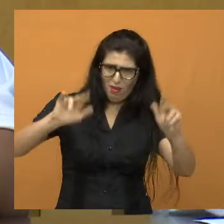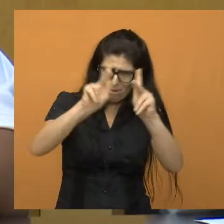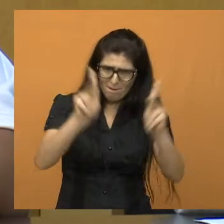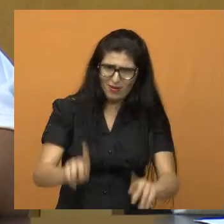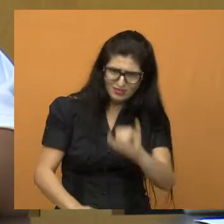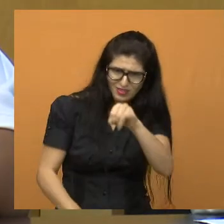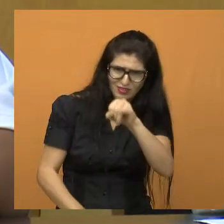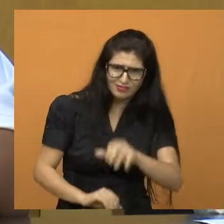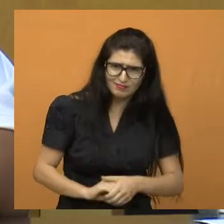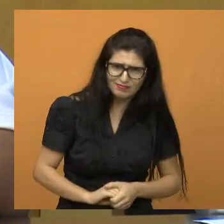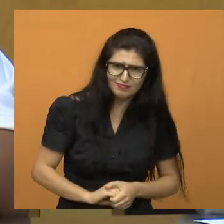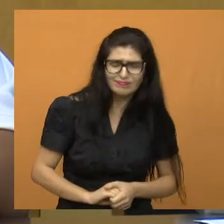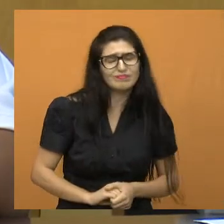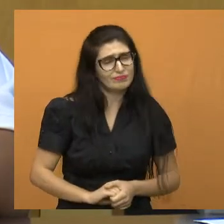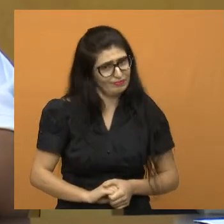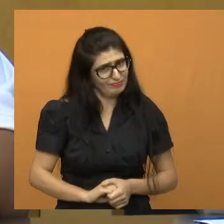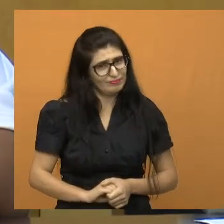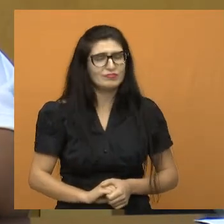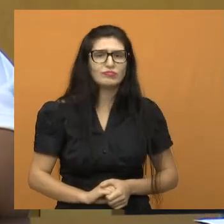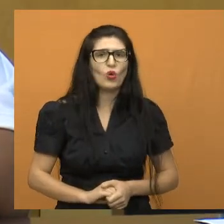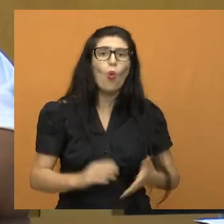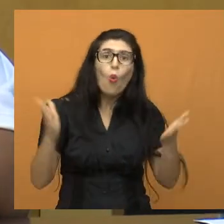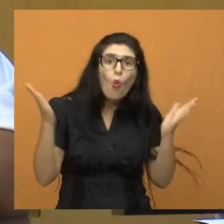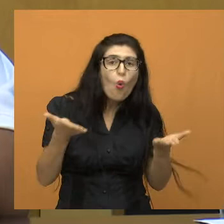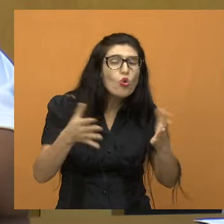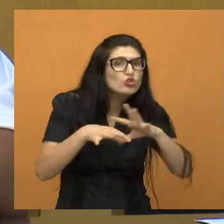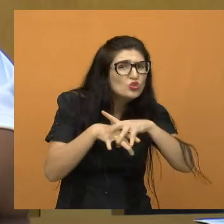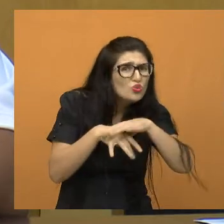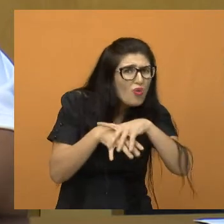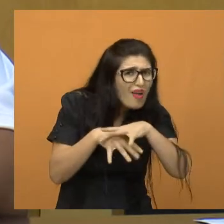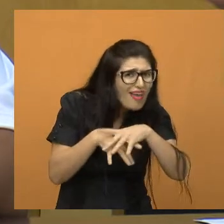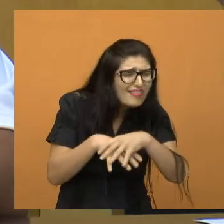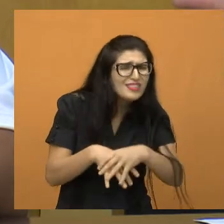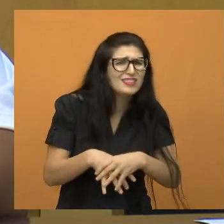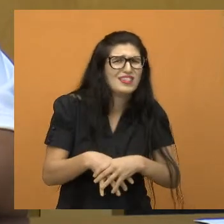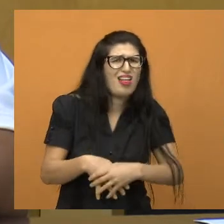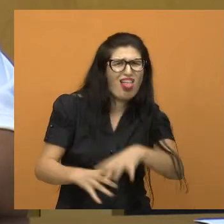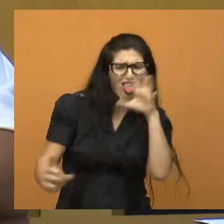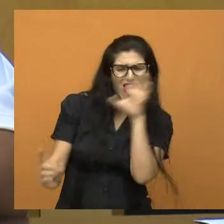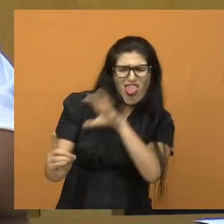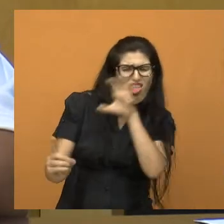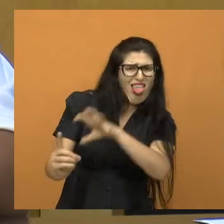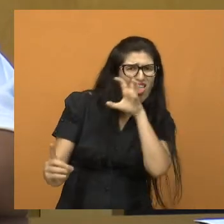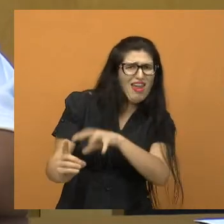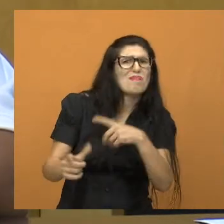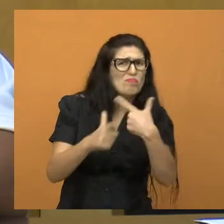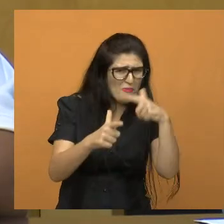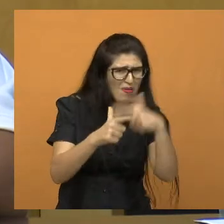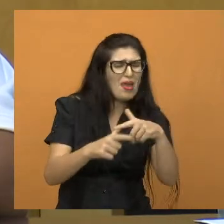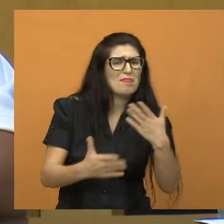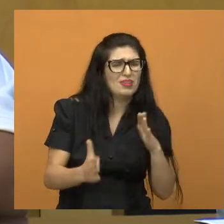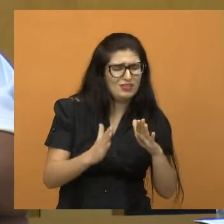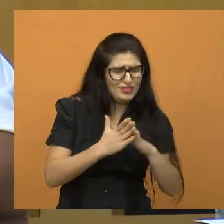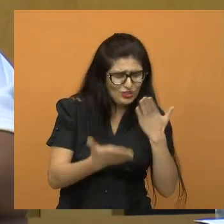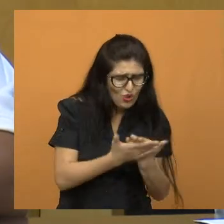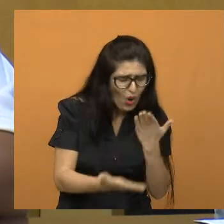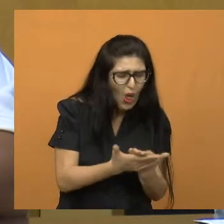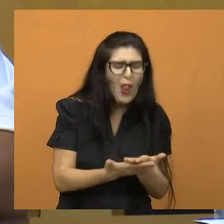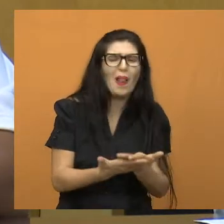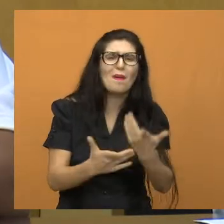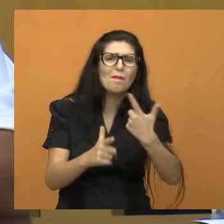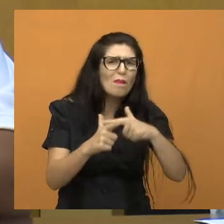Hoje, uma das doenças mais graves nas escolas é o bullying, não é, diretora? Hoje, os